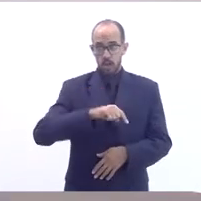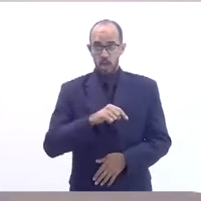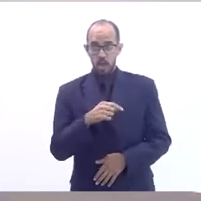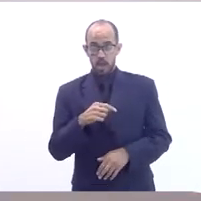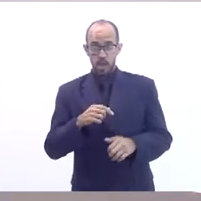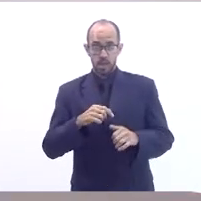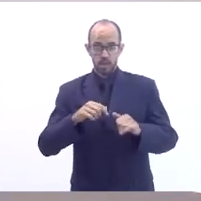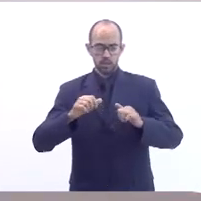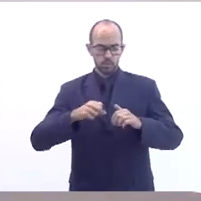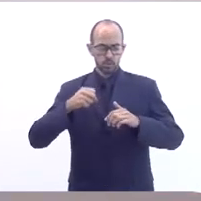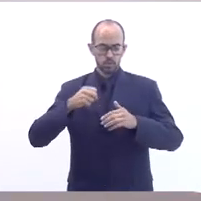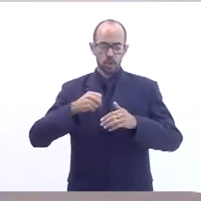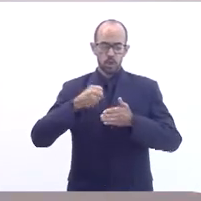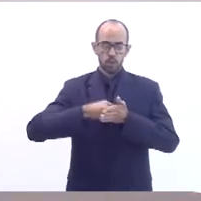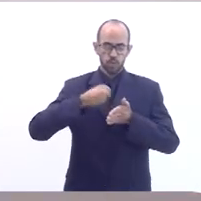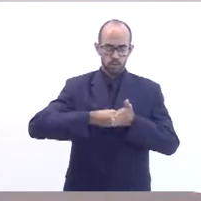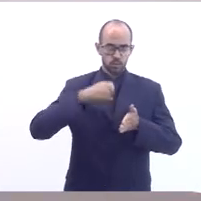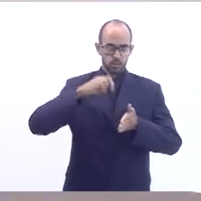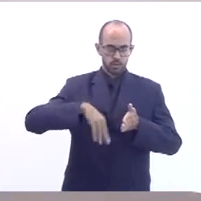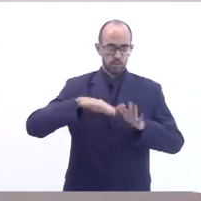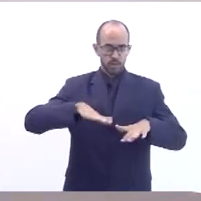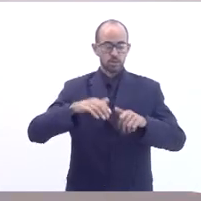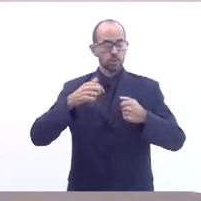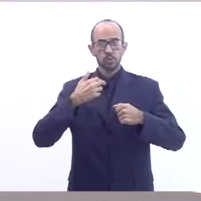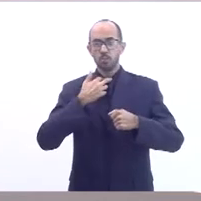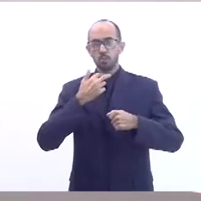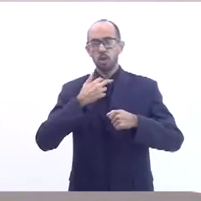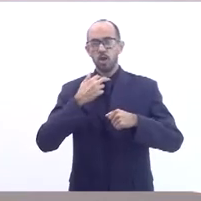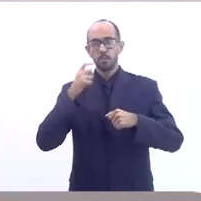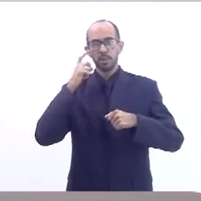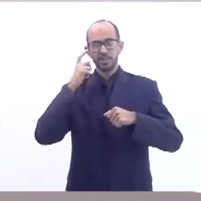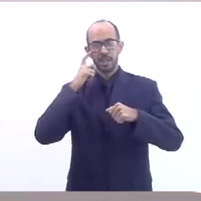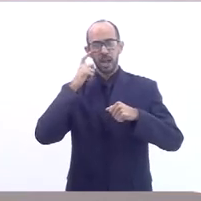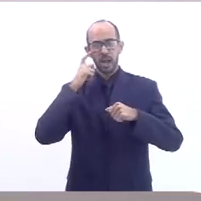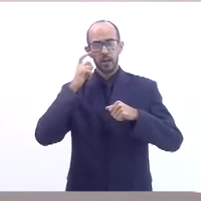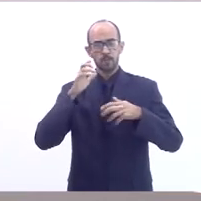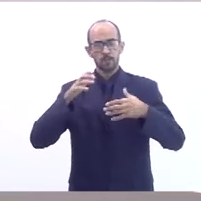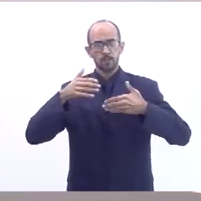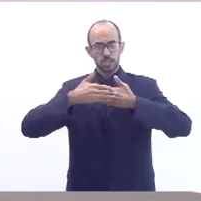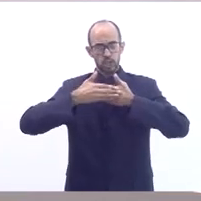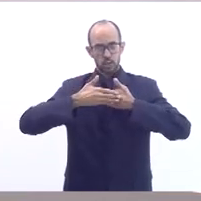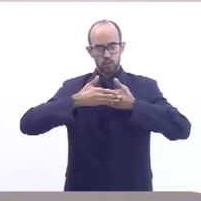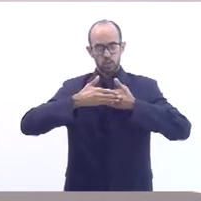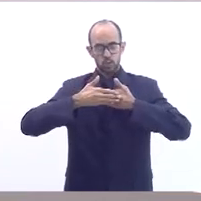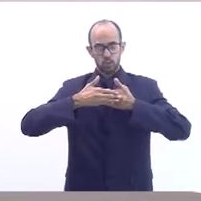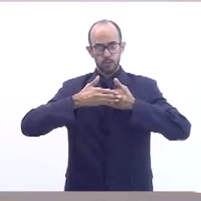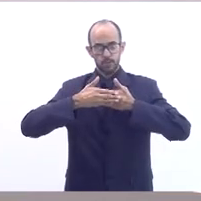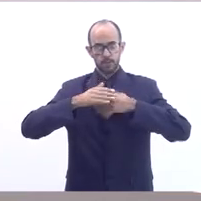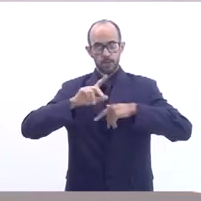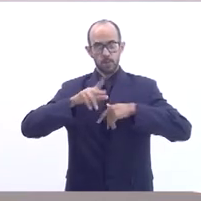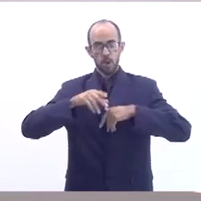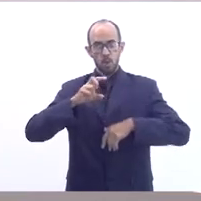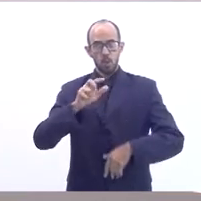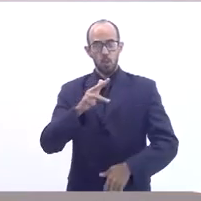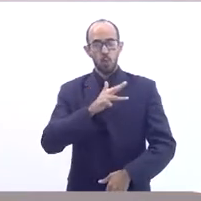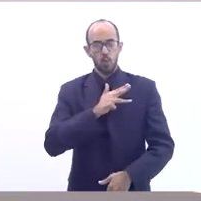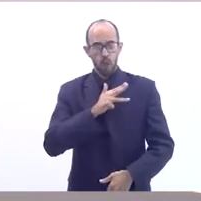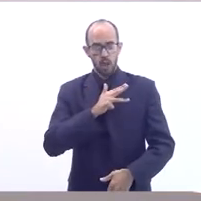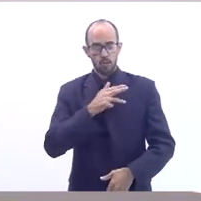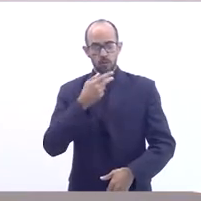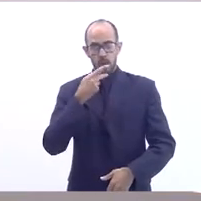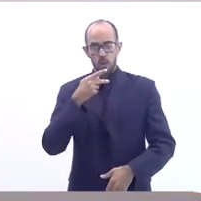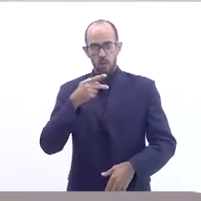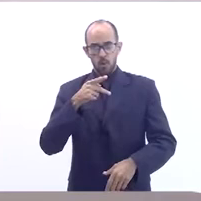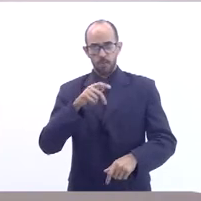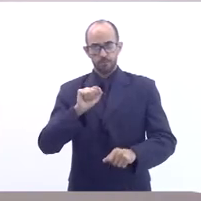depois a gente compensa a bolha de alguma maneira né Ou seja a gente não tem é mesma coisa que o Lula diz na campanha